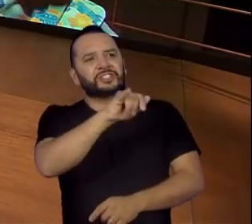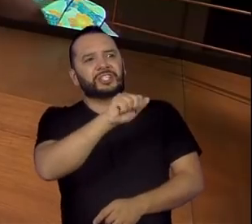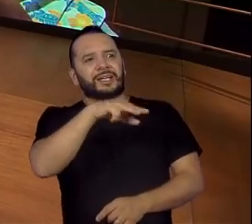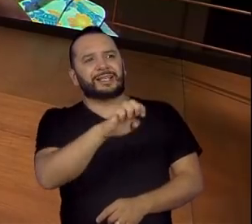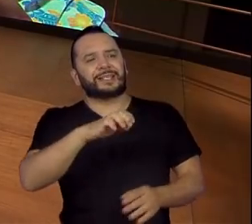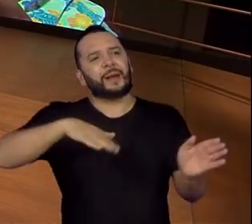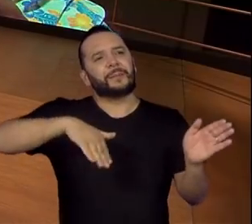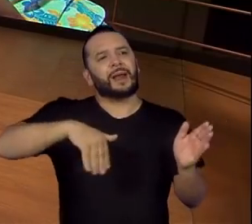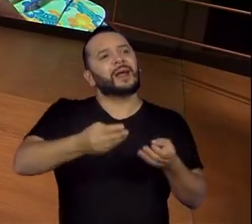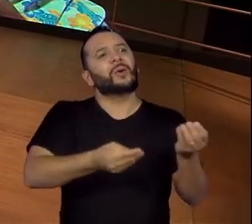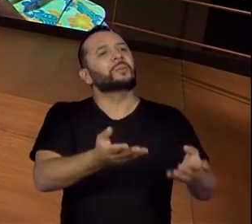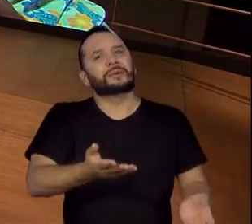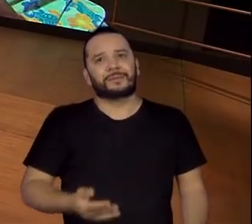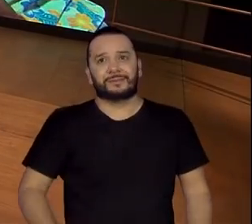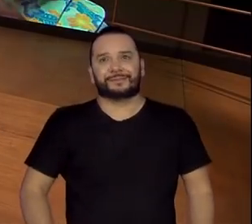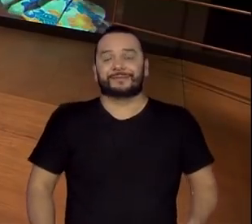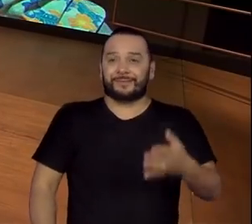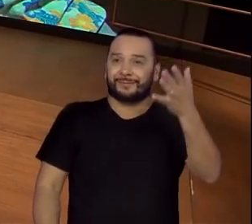Poxa, o